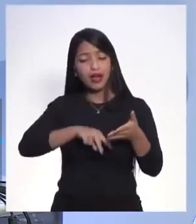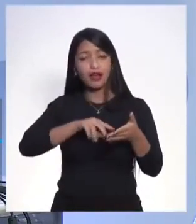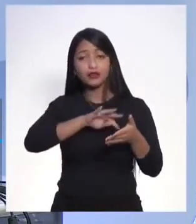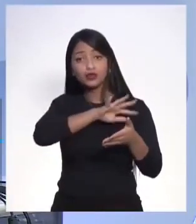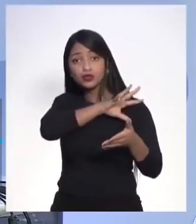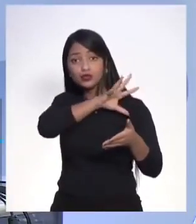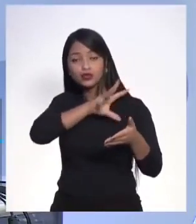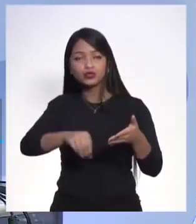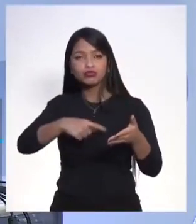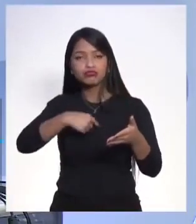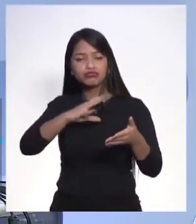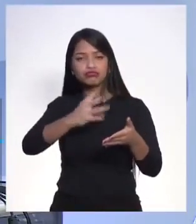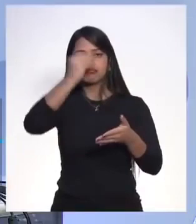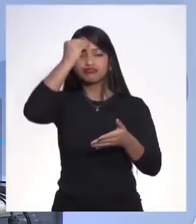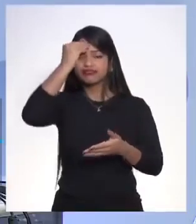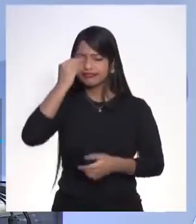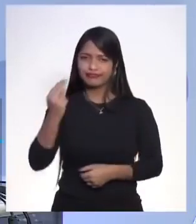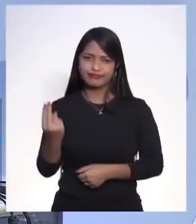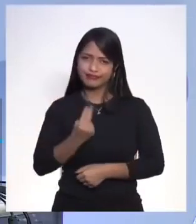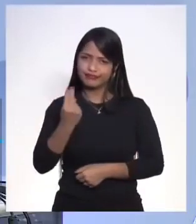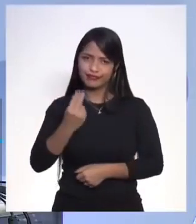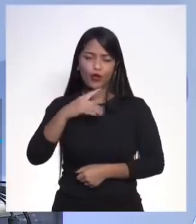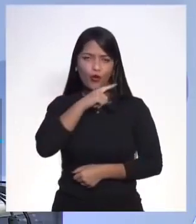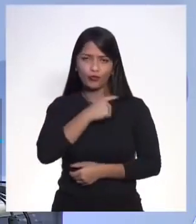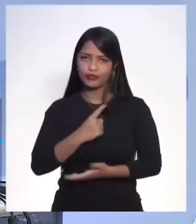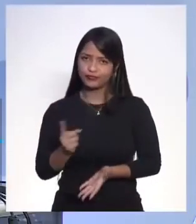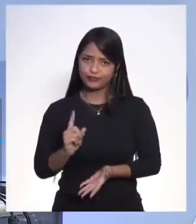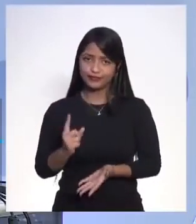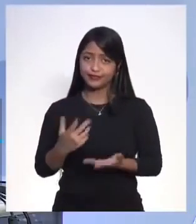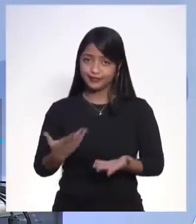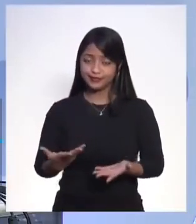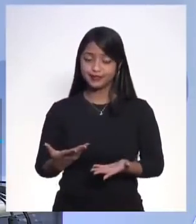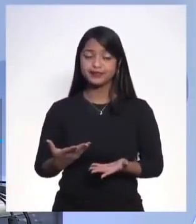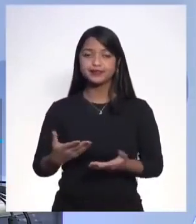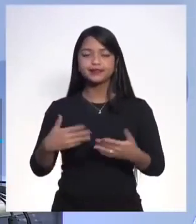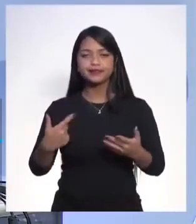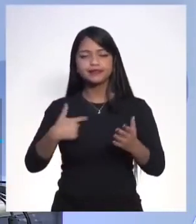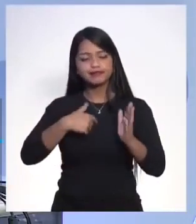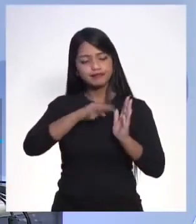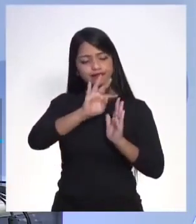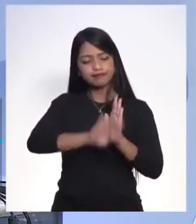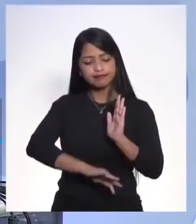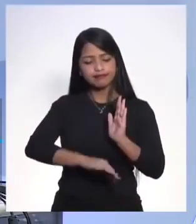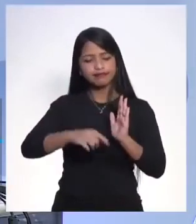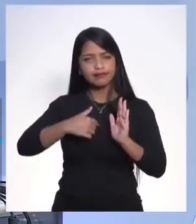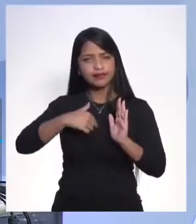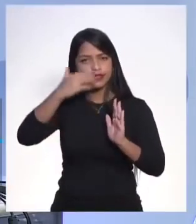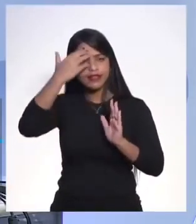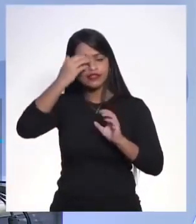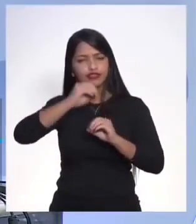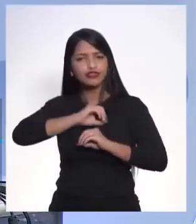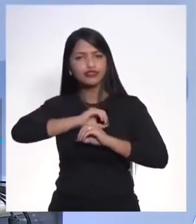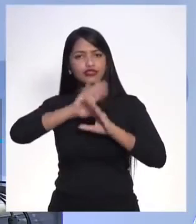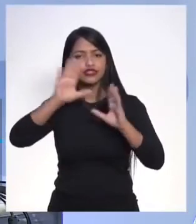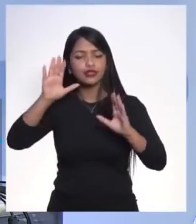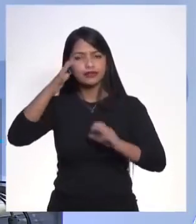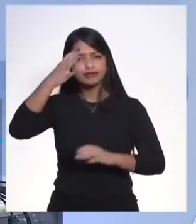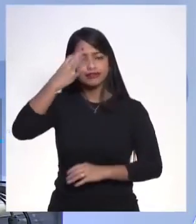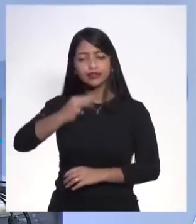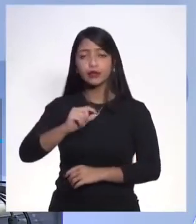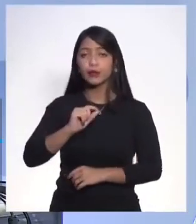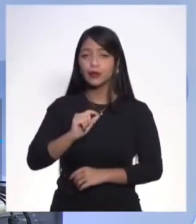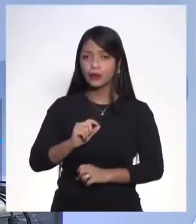todas as informações que precisa. Obviamente que não, né? Então, assim, o que eu entendi? A gente vai trabalhar mais dessa forma hoje, tá?